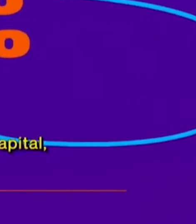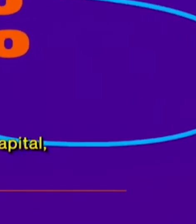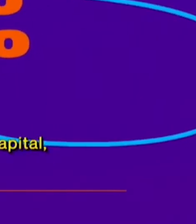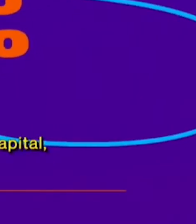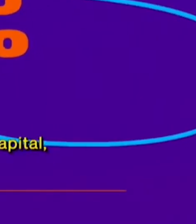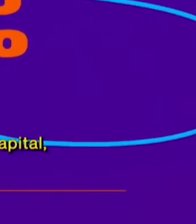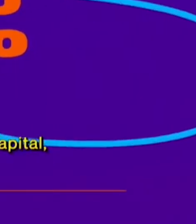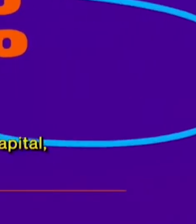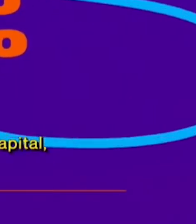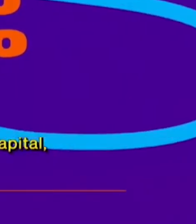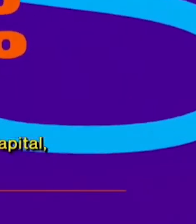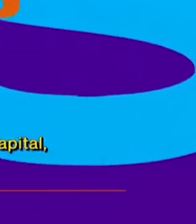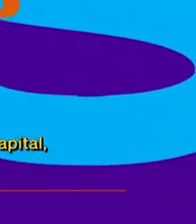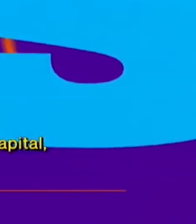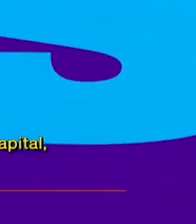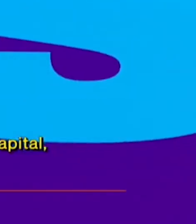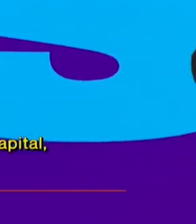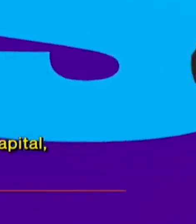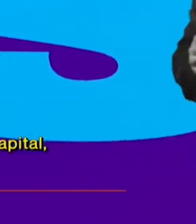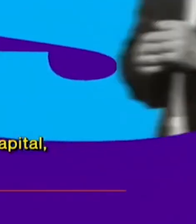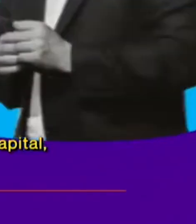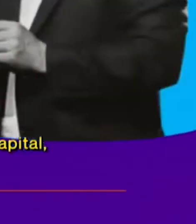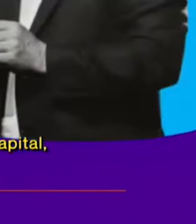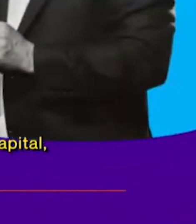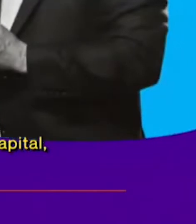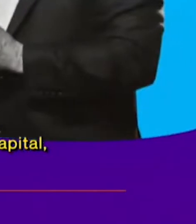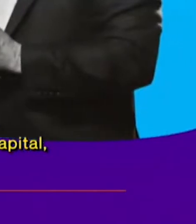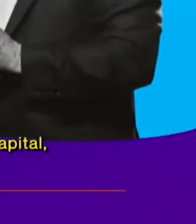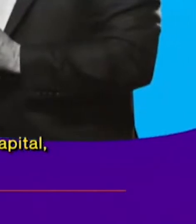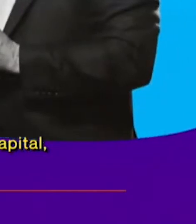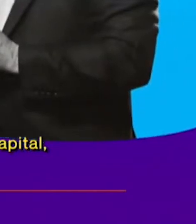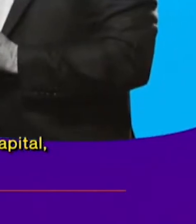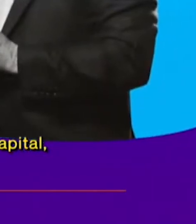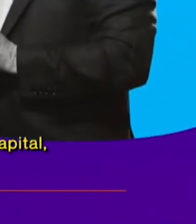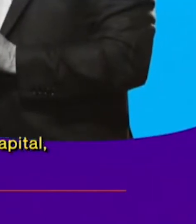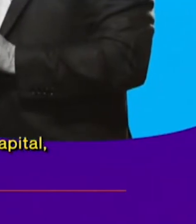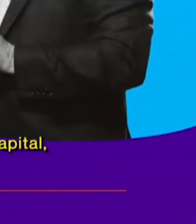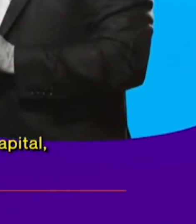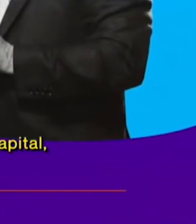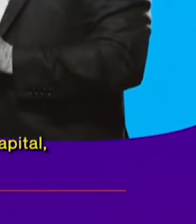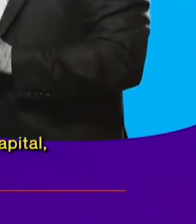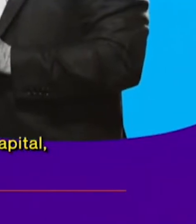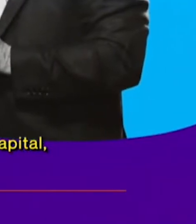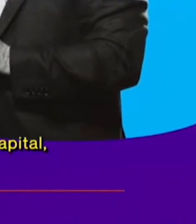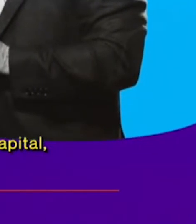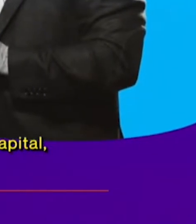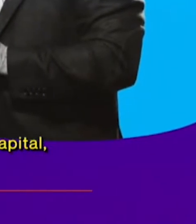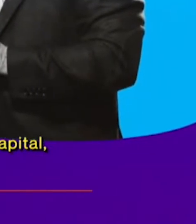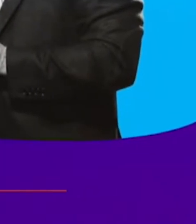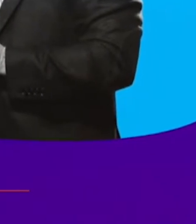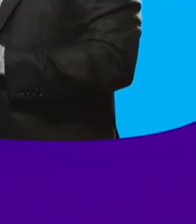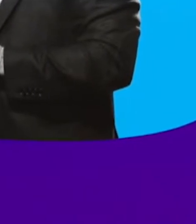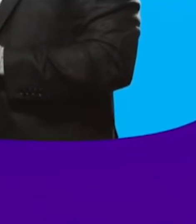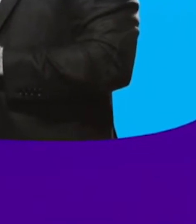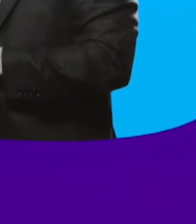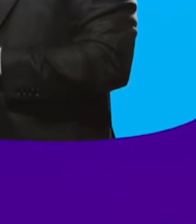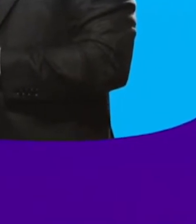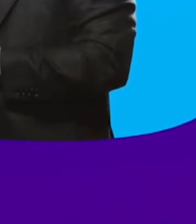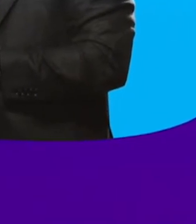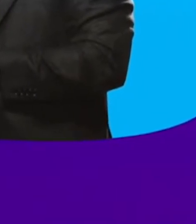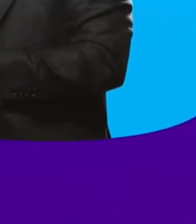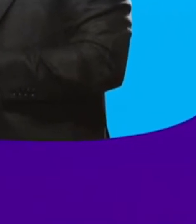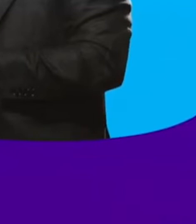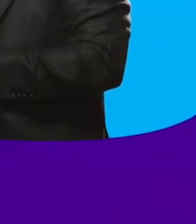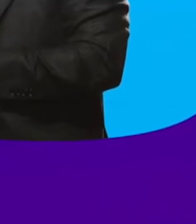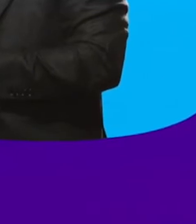Gilberto Wegermann é pastor líder da Igreja Batista Capital, teólogo e apaixonado por missões. Com os olhos focados no